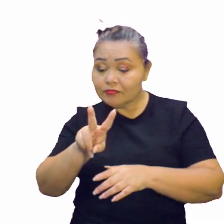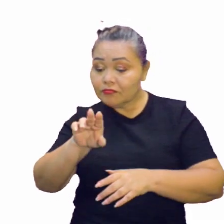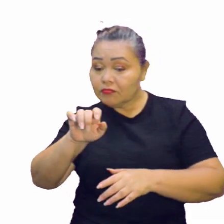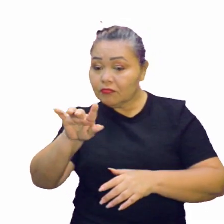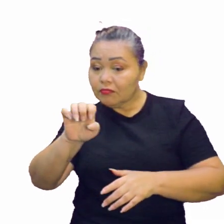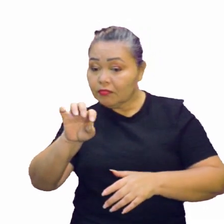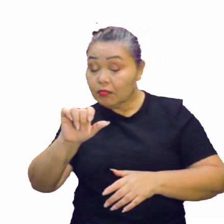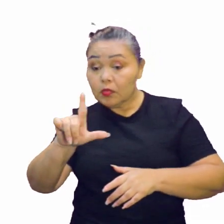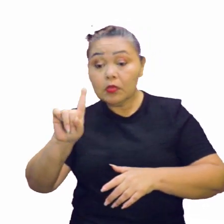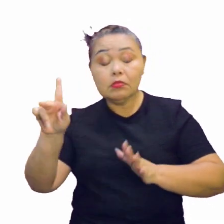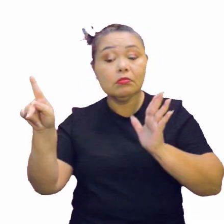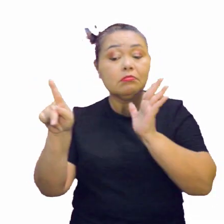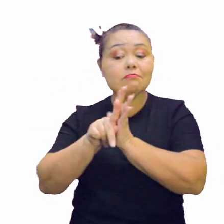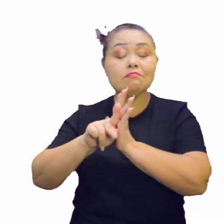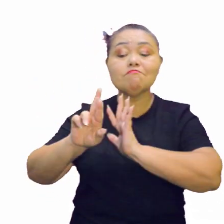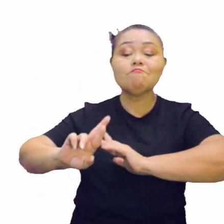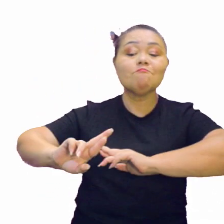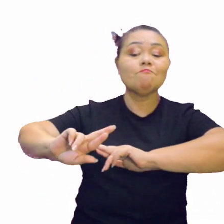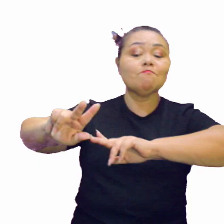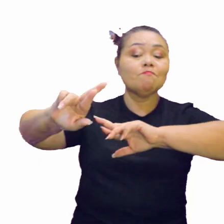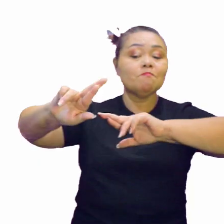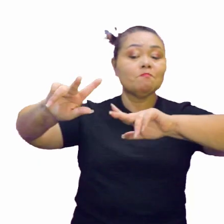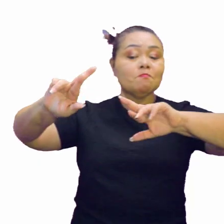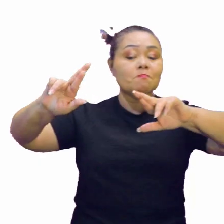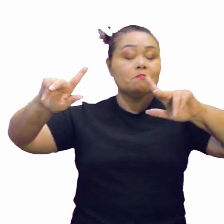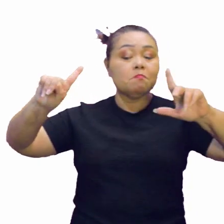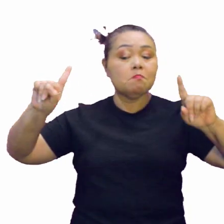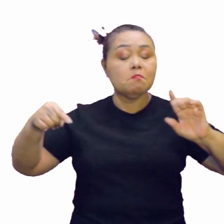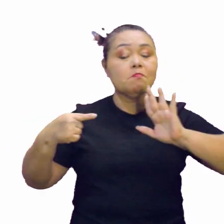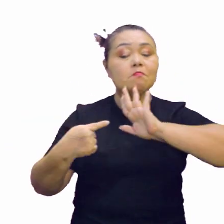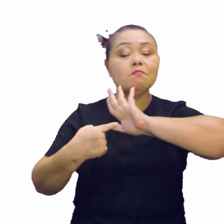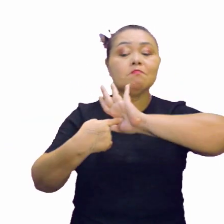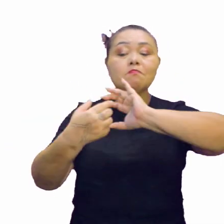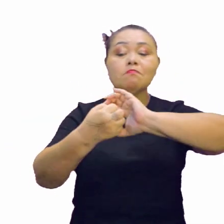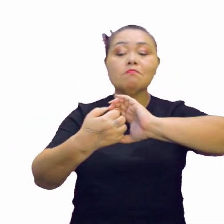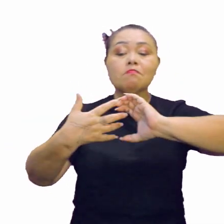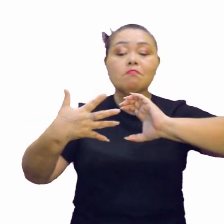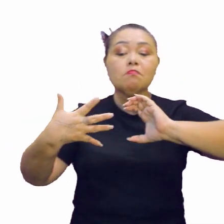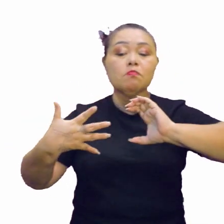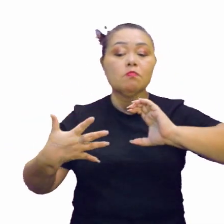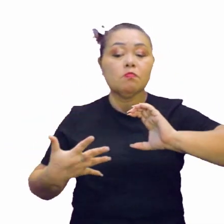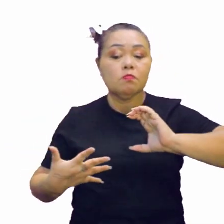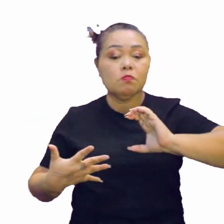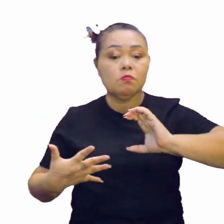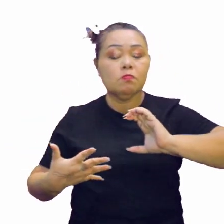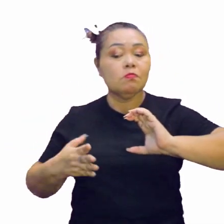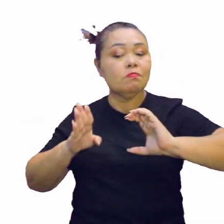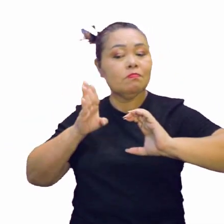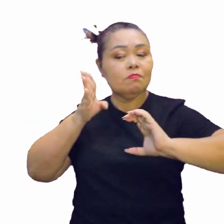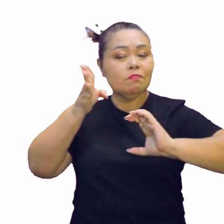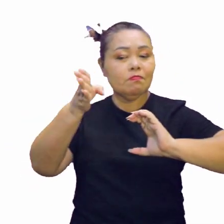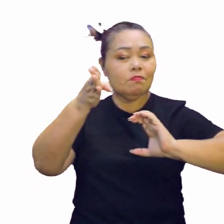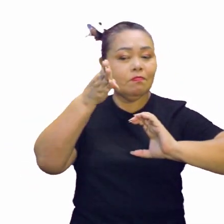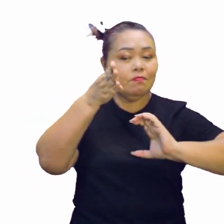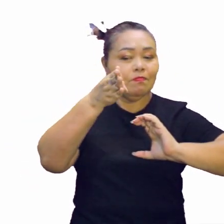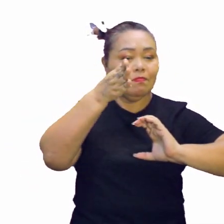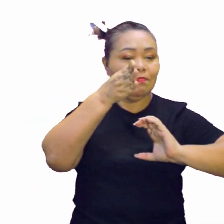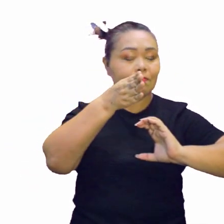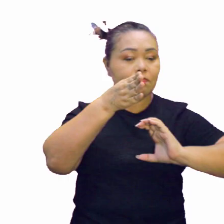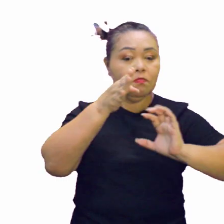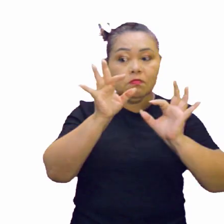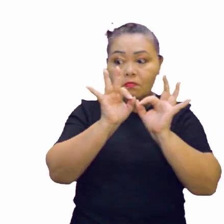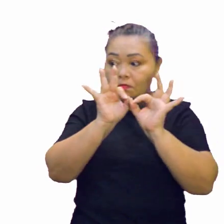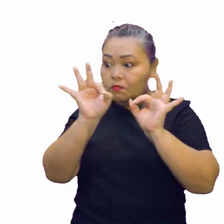totalmente diversos e apresentam características distintas. Entre elas é